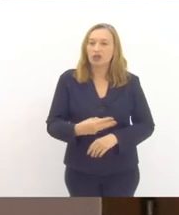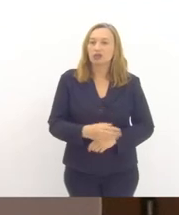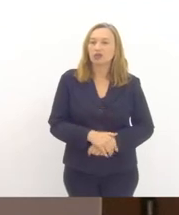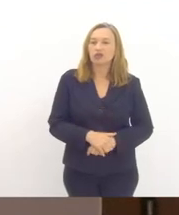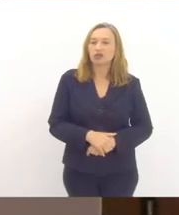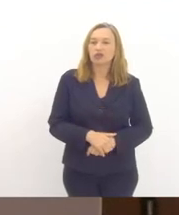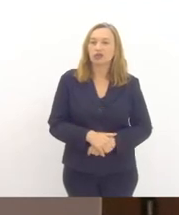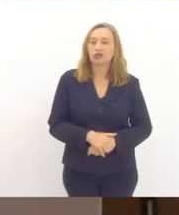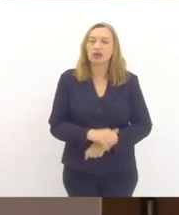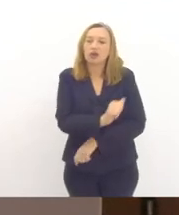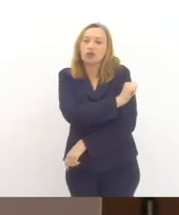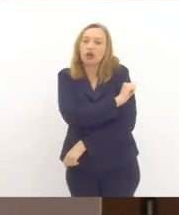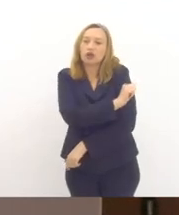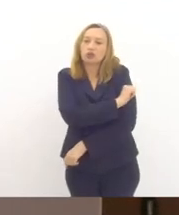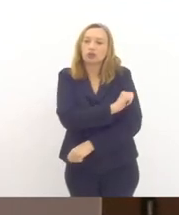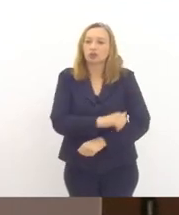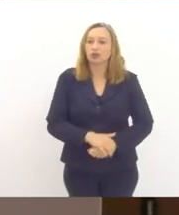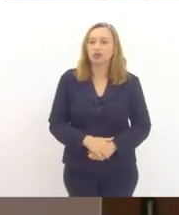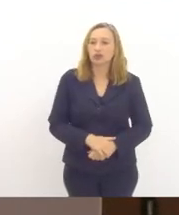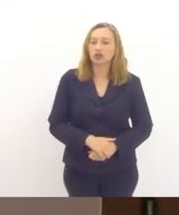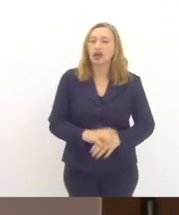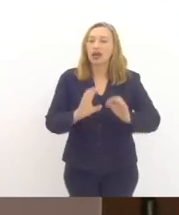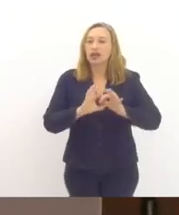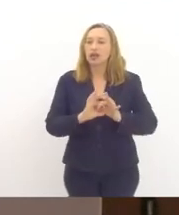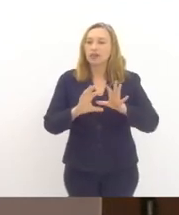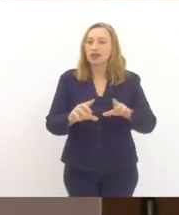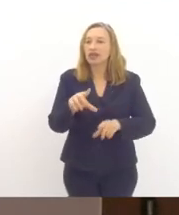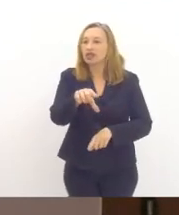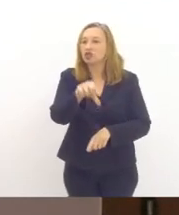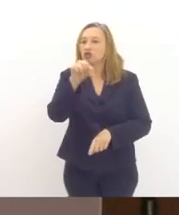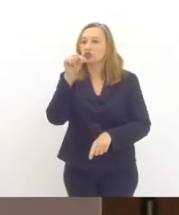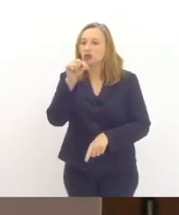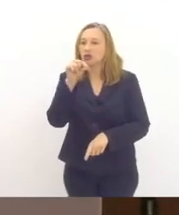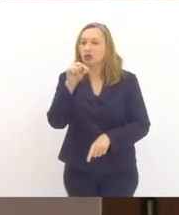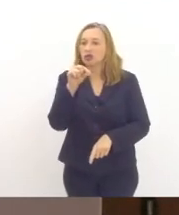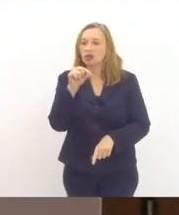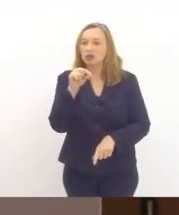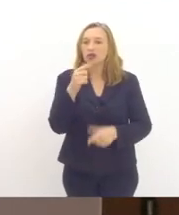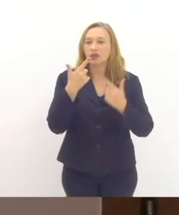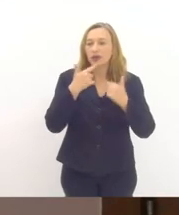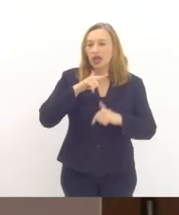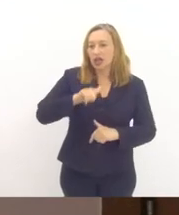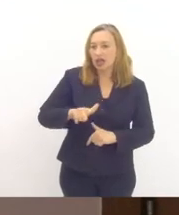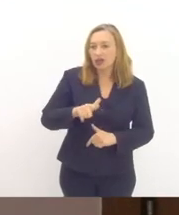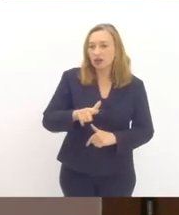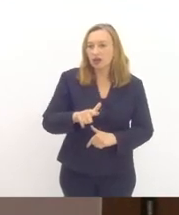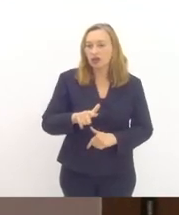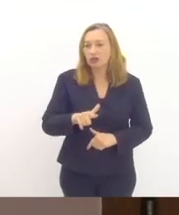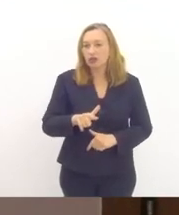aos alunos ou alunas a liberdade de escolha pelas línguas ou